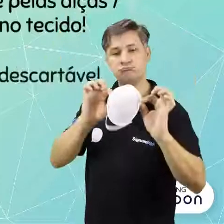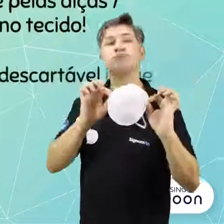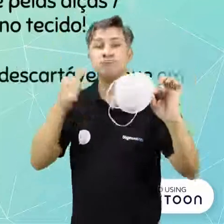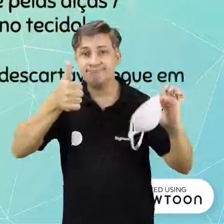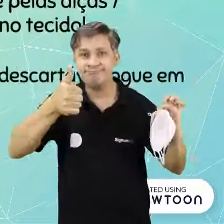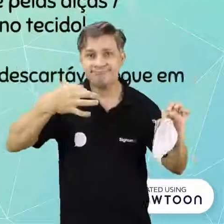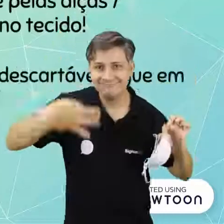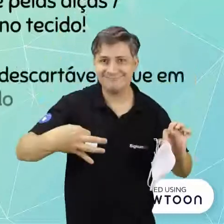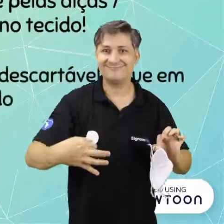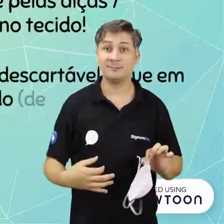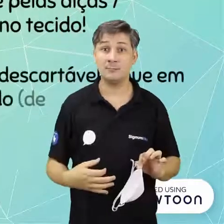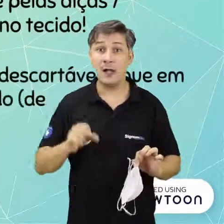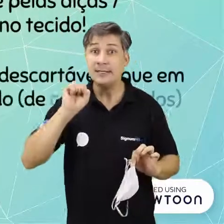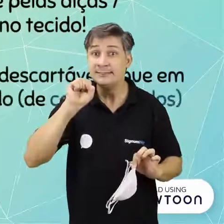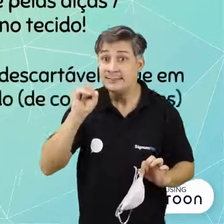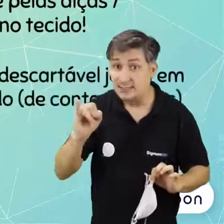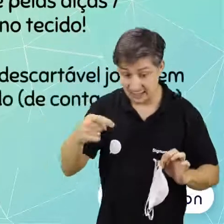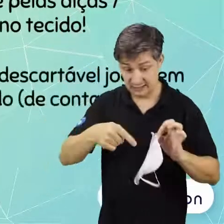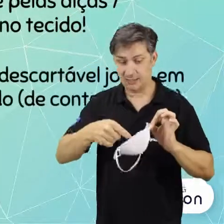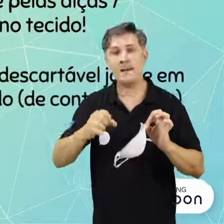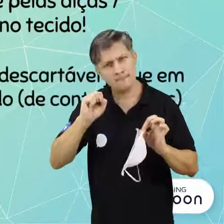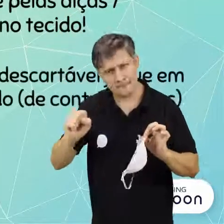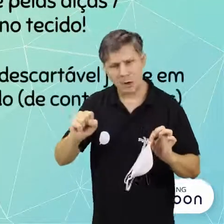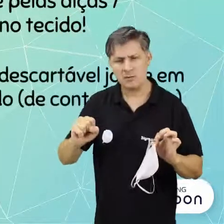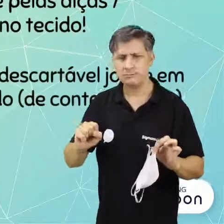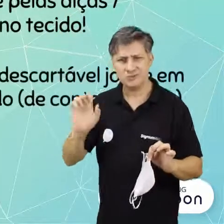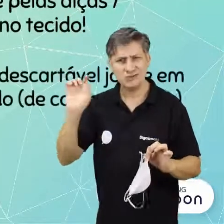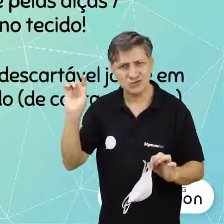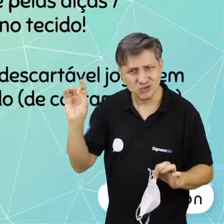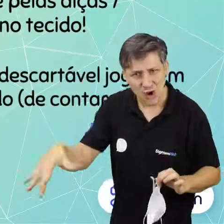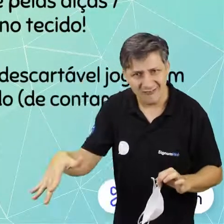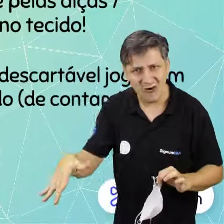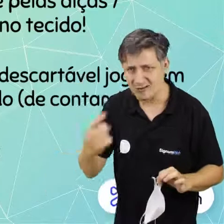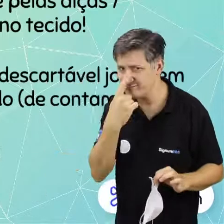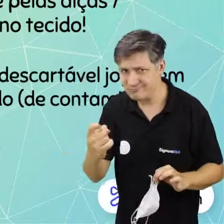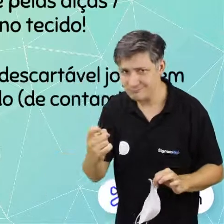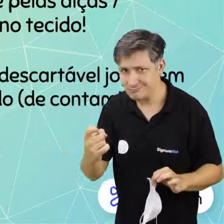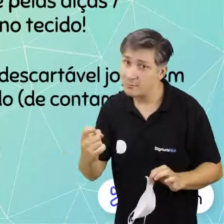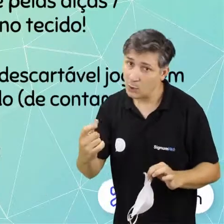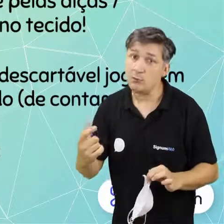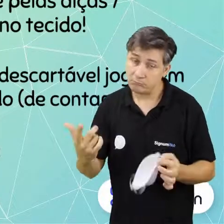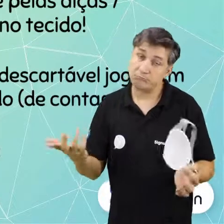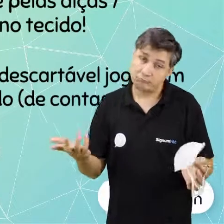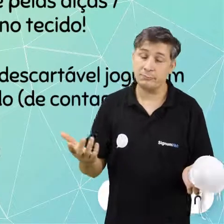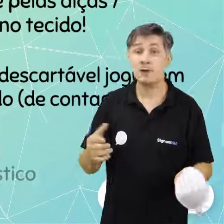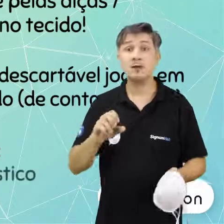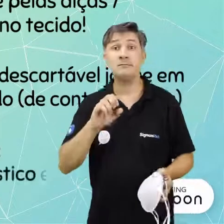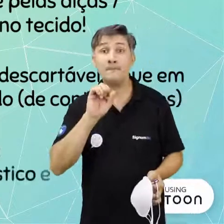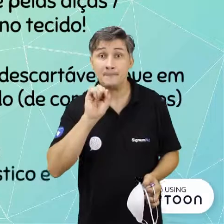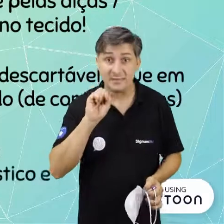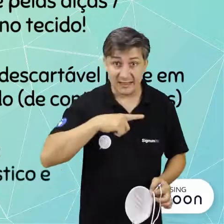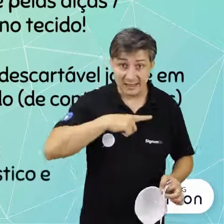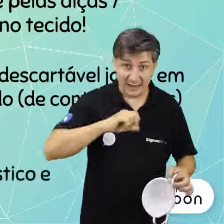sem tocar no tecido. Se a máscara for descartável, jogue em um lixo apropriado de